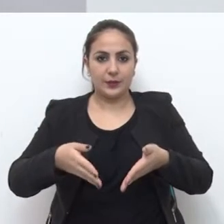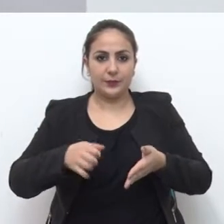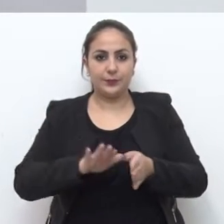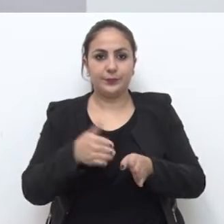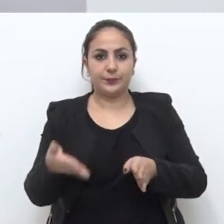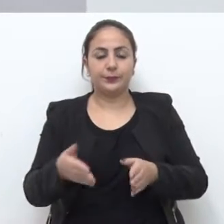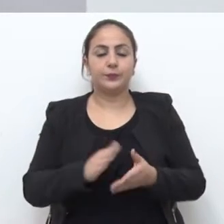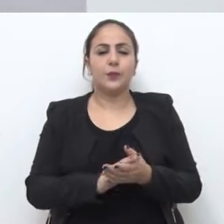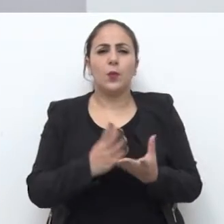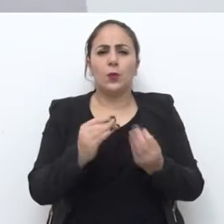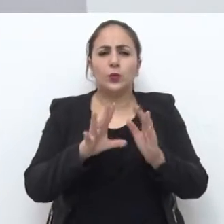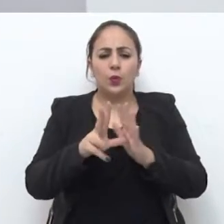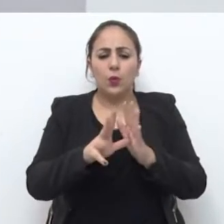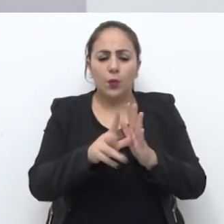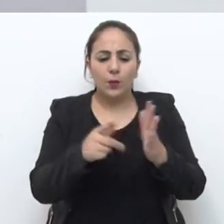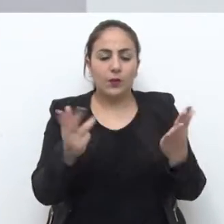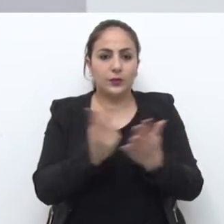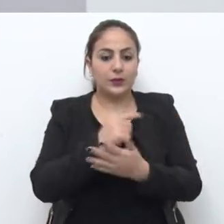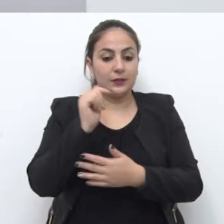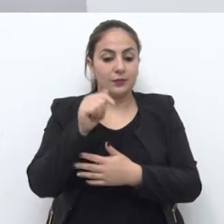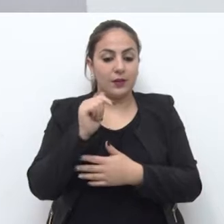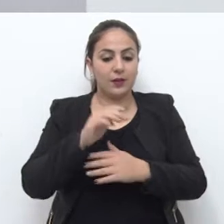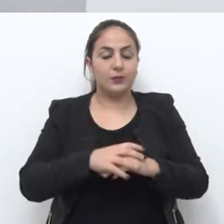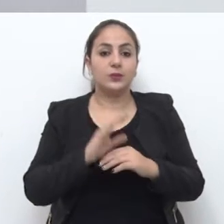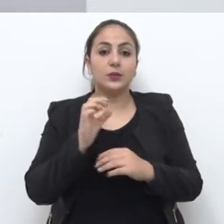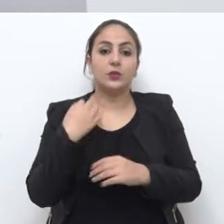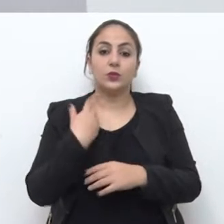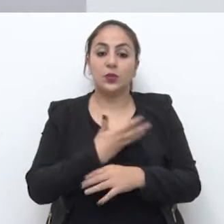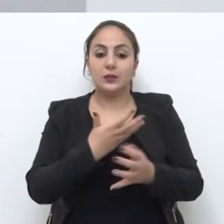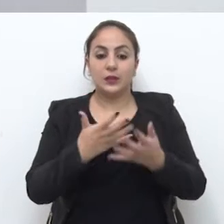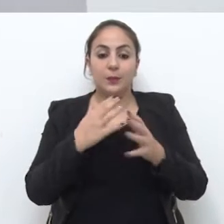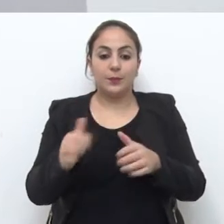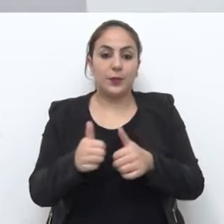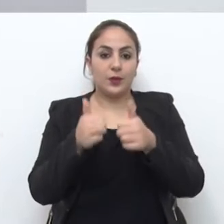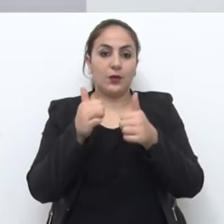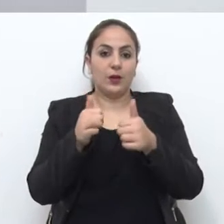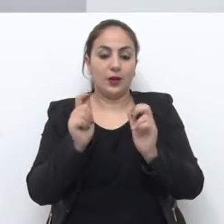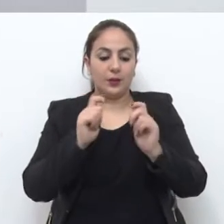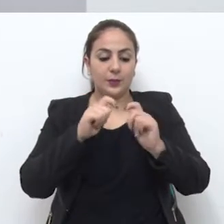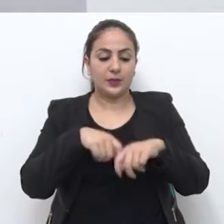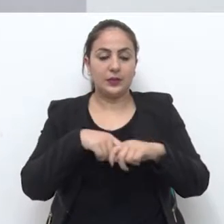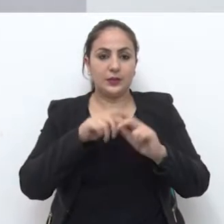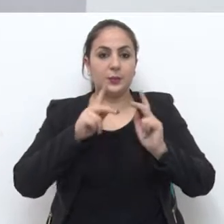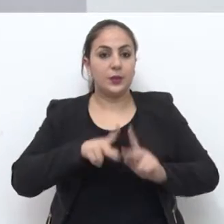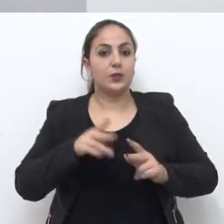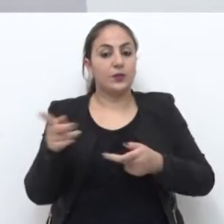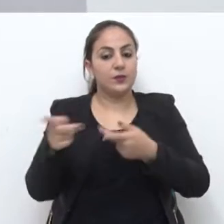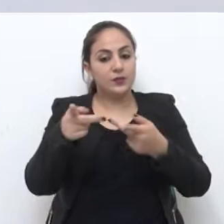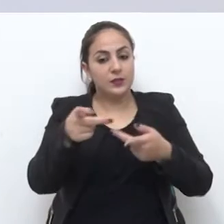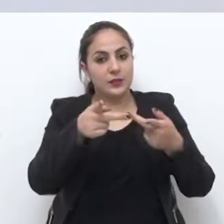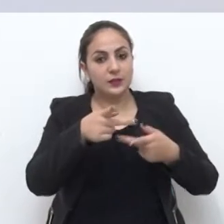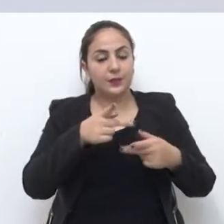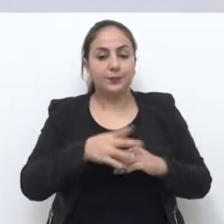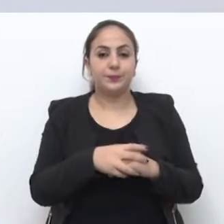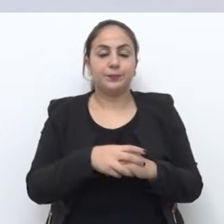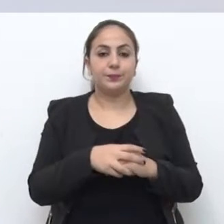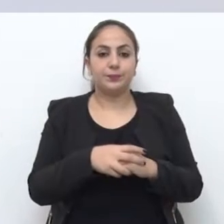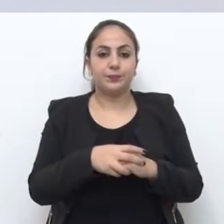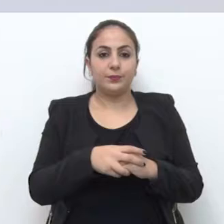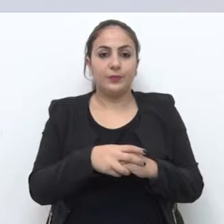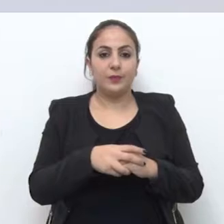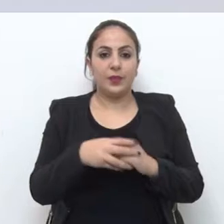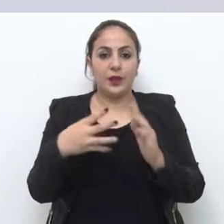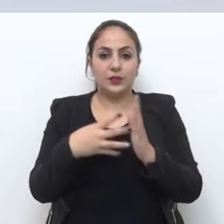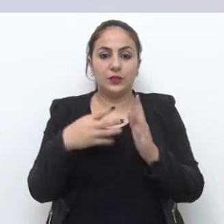acometidos naquele espaço. Então o que a gente quer é melhorar as condições daquelas pessoas que vão visitar os seus entes queridos. Rede que